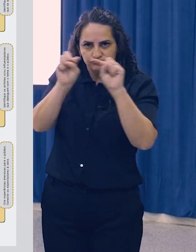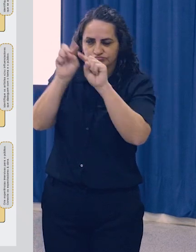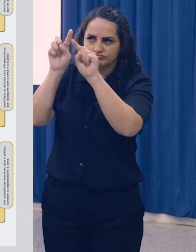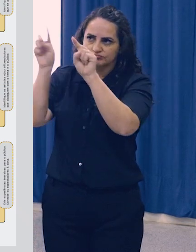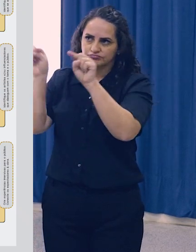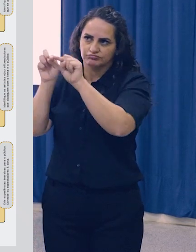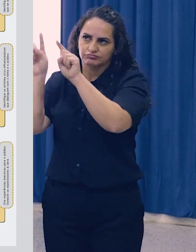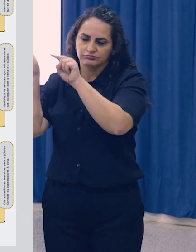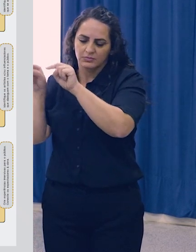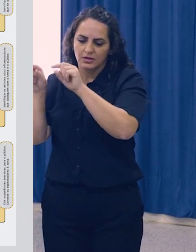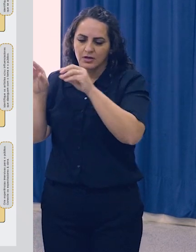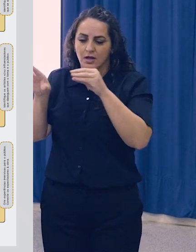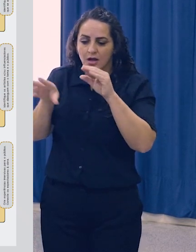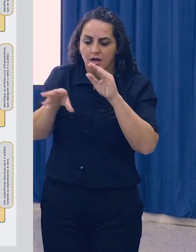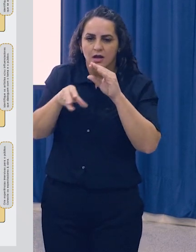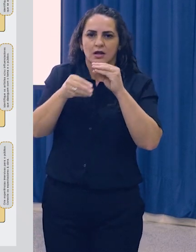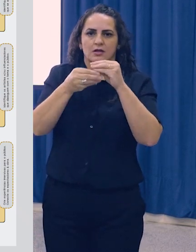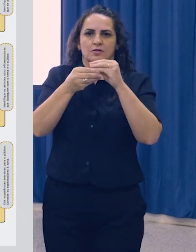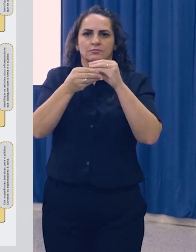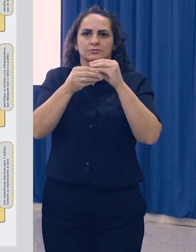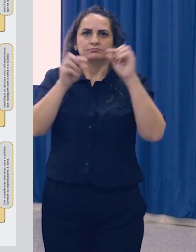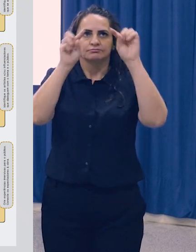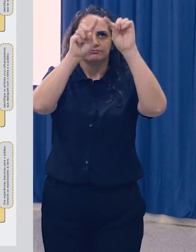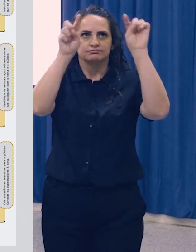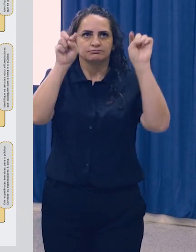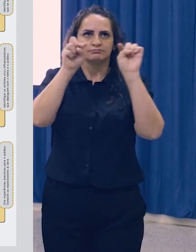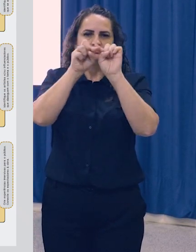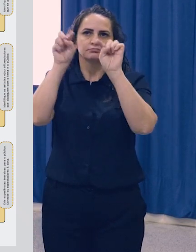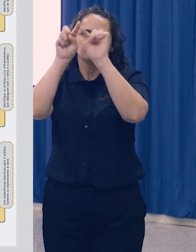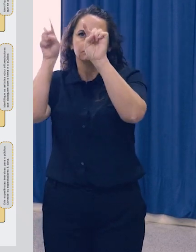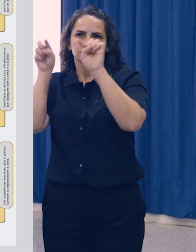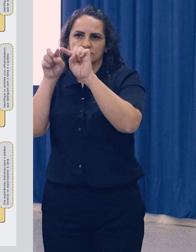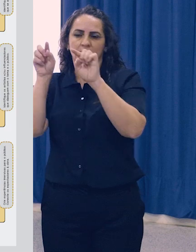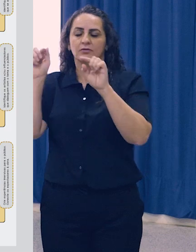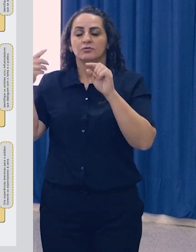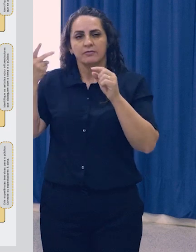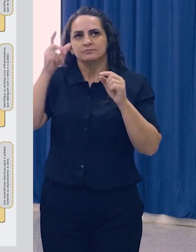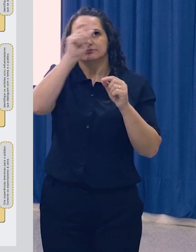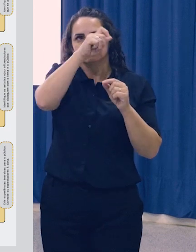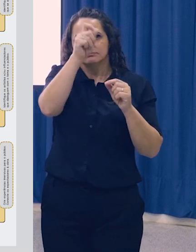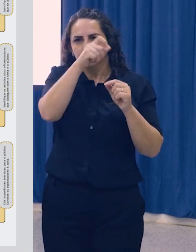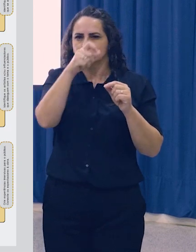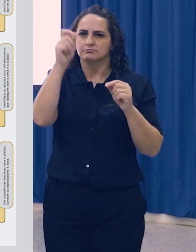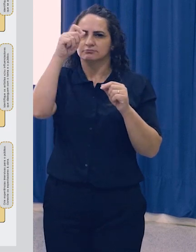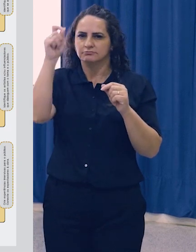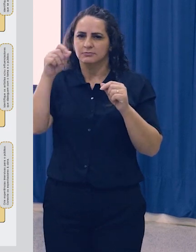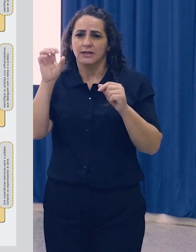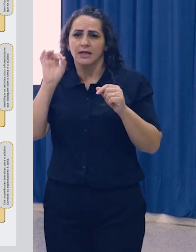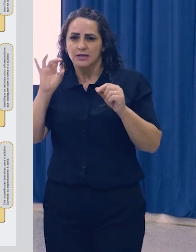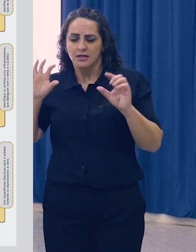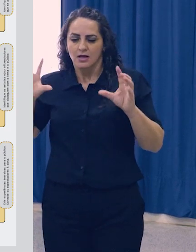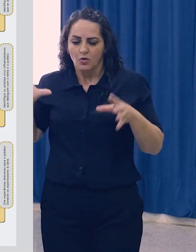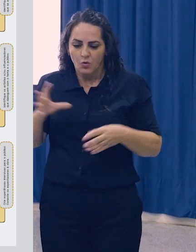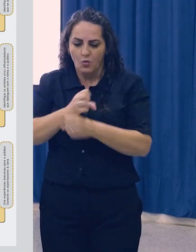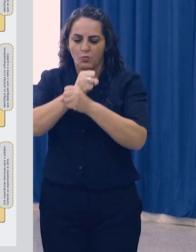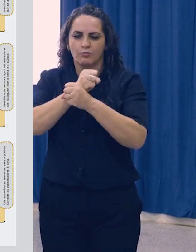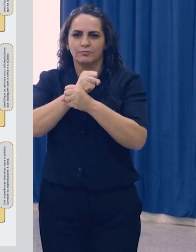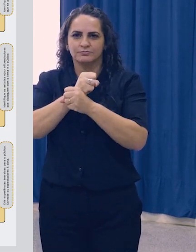o que eu falei nesses quadrantes que você vai completando. Se você completar tudo, você tem o teu plano de